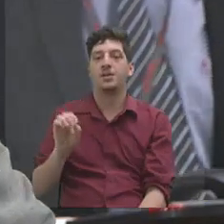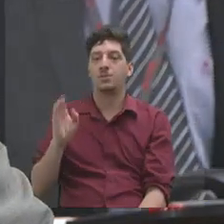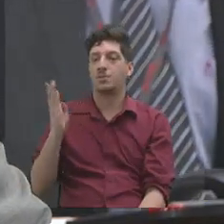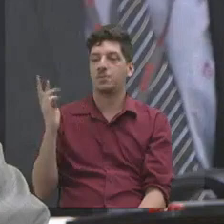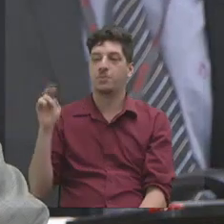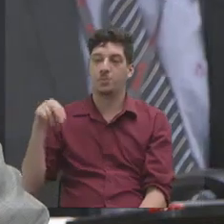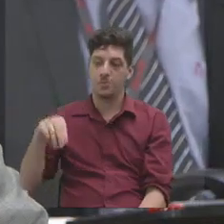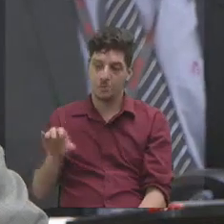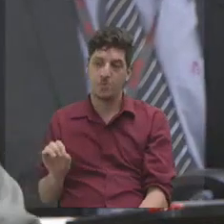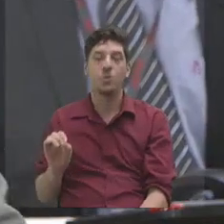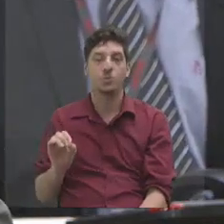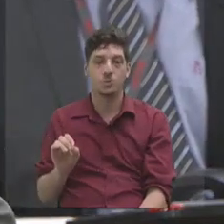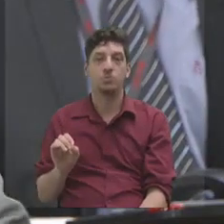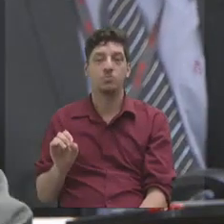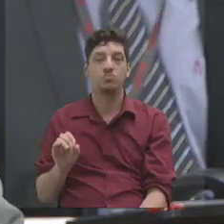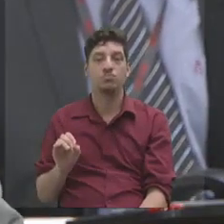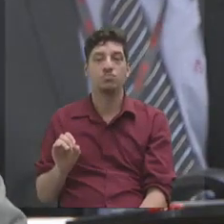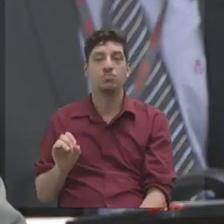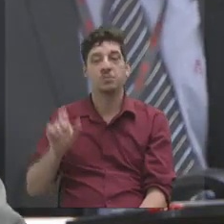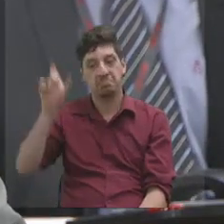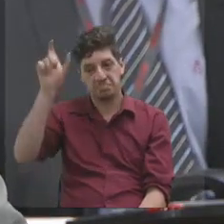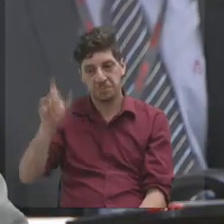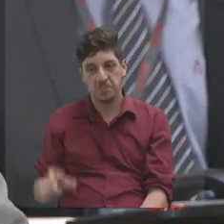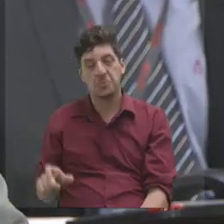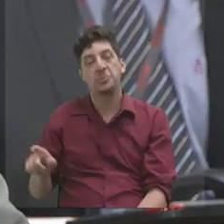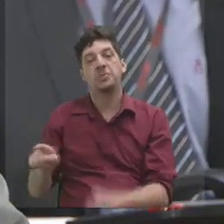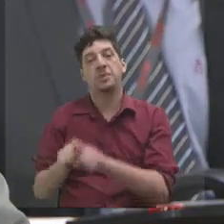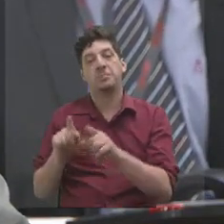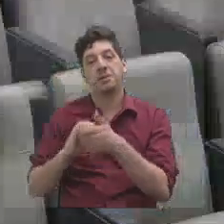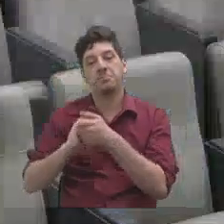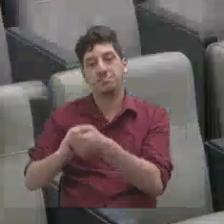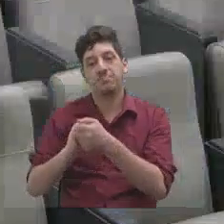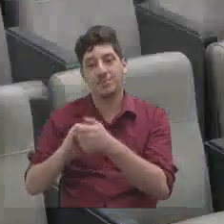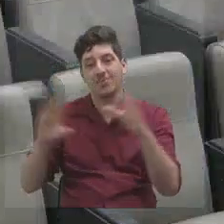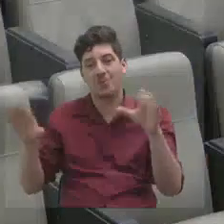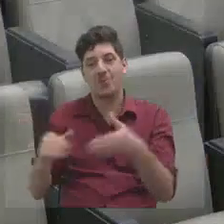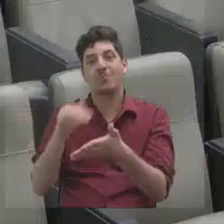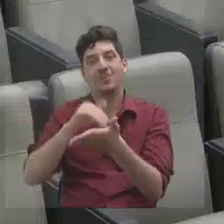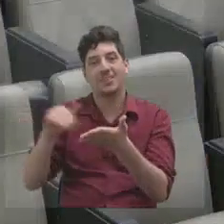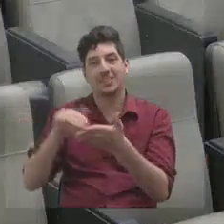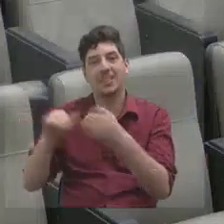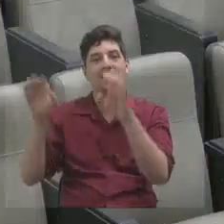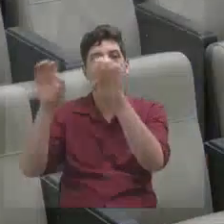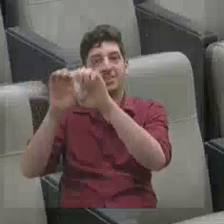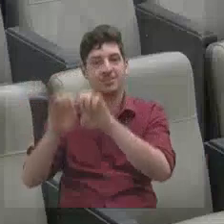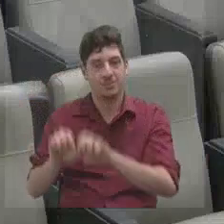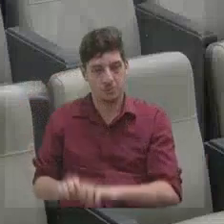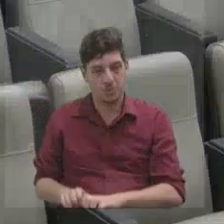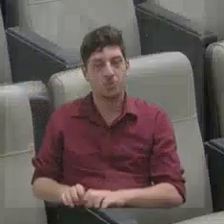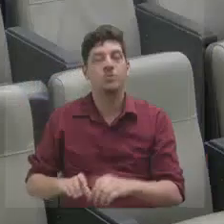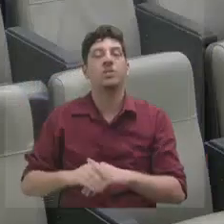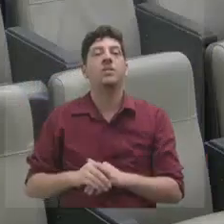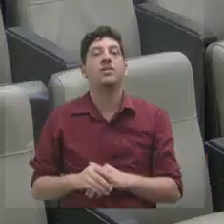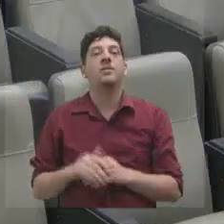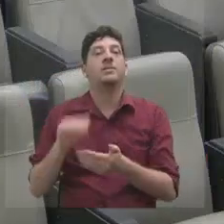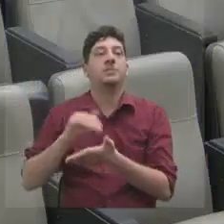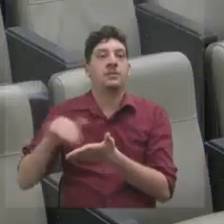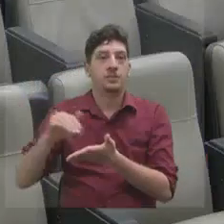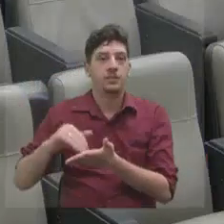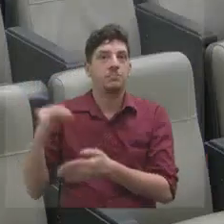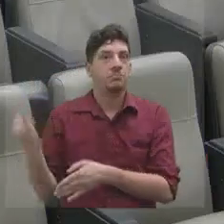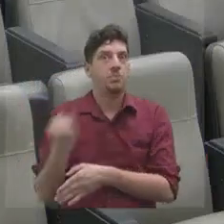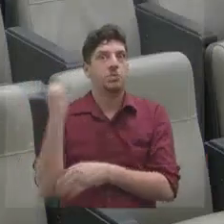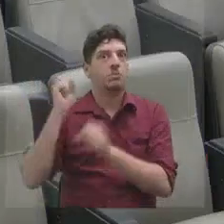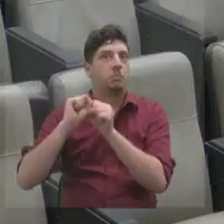na sua pessoa também é toda equipe da seinfra é uma secretaria grande enorme